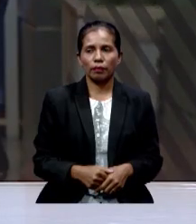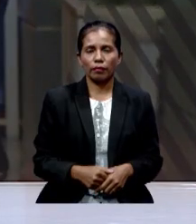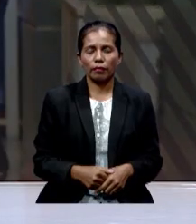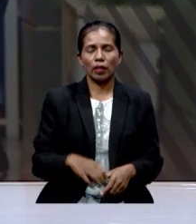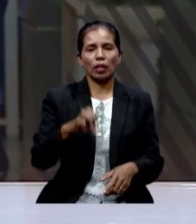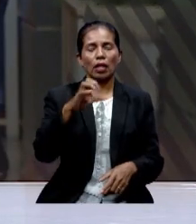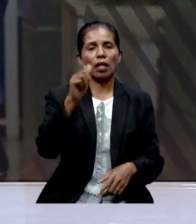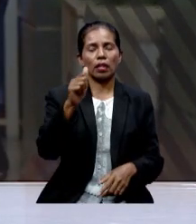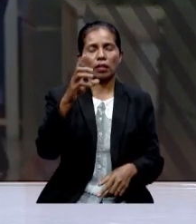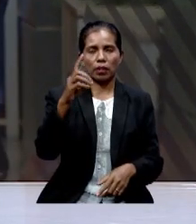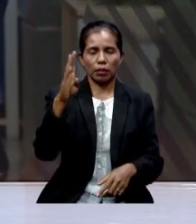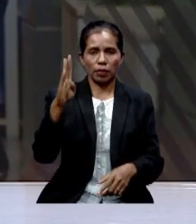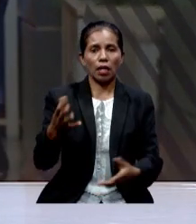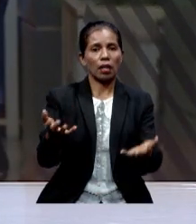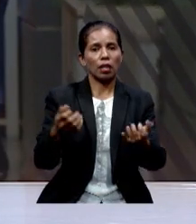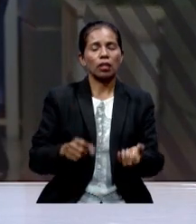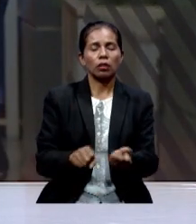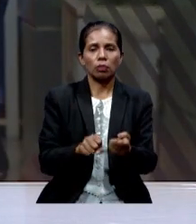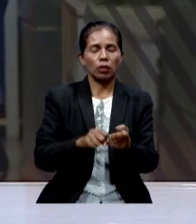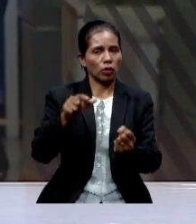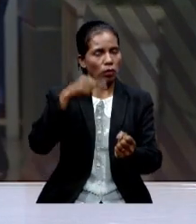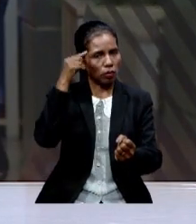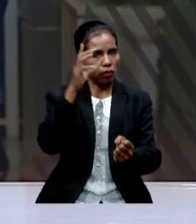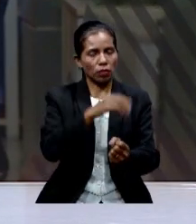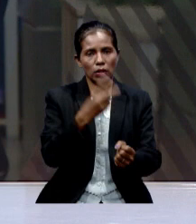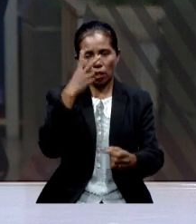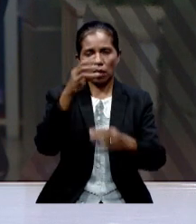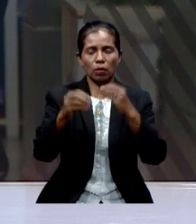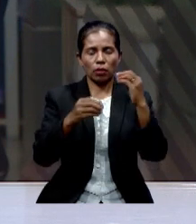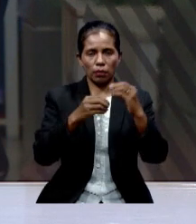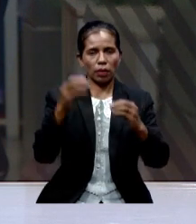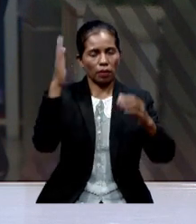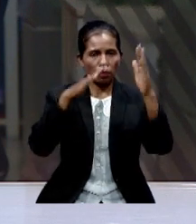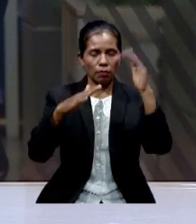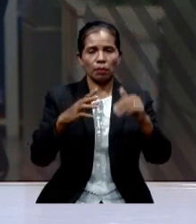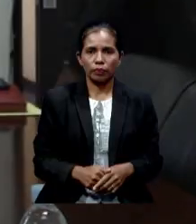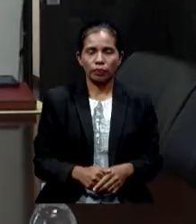ADB hakarak apoiu governu hodi resolve problema Bee Moos iha Timor-Leste.